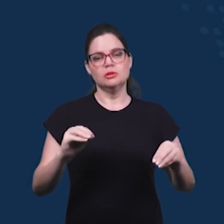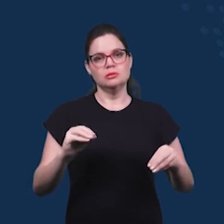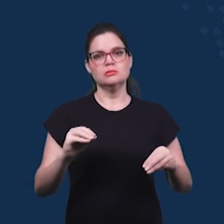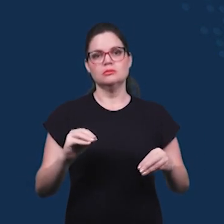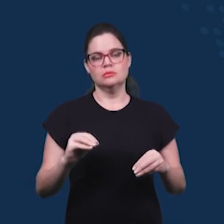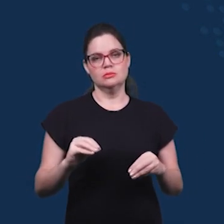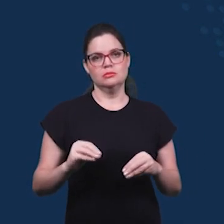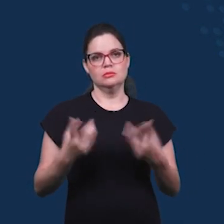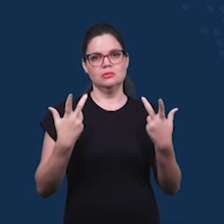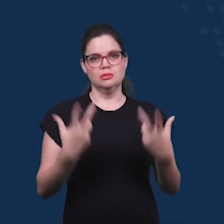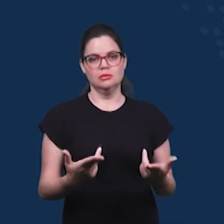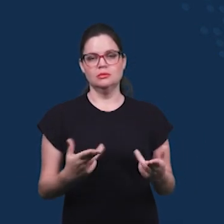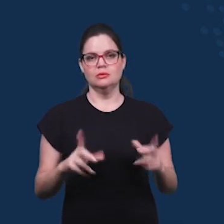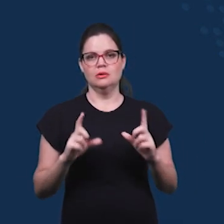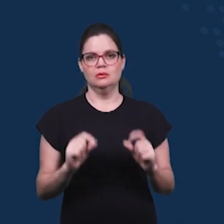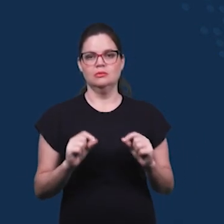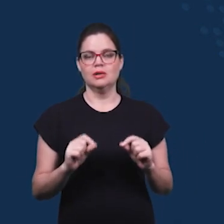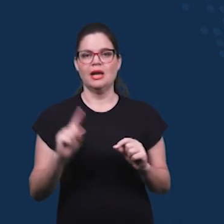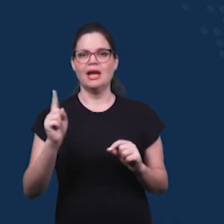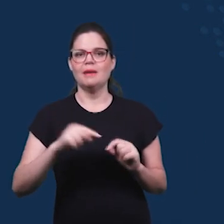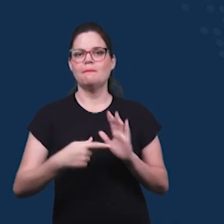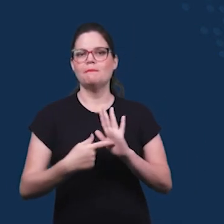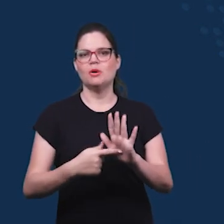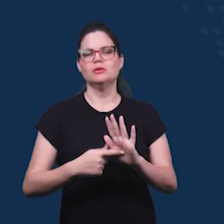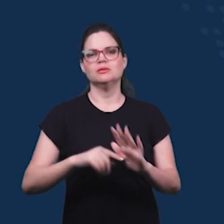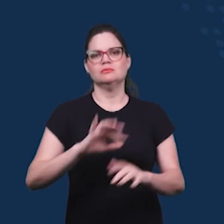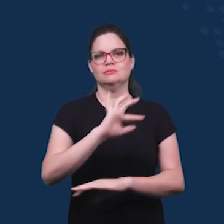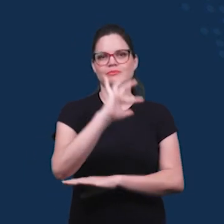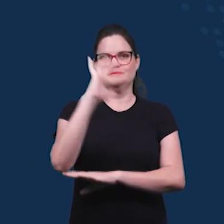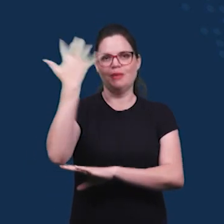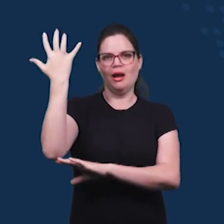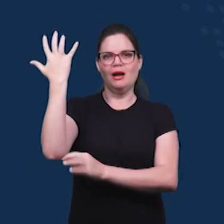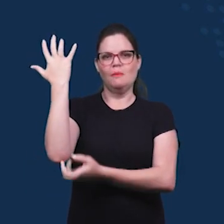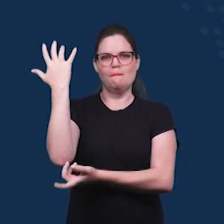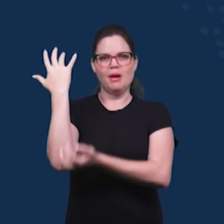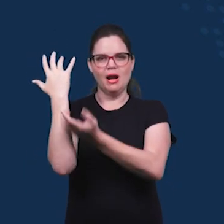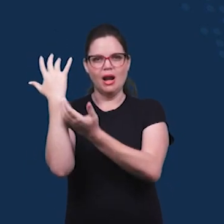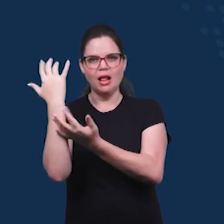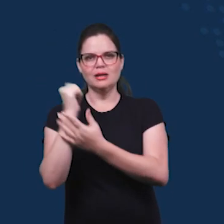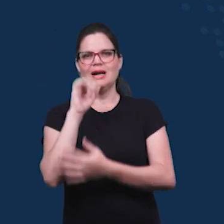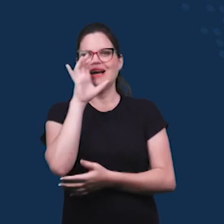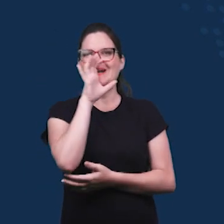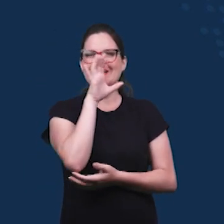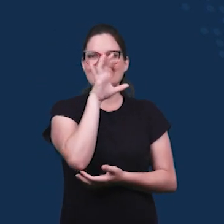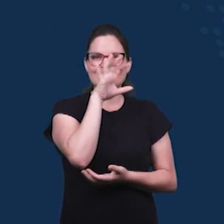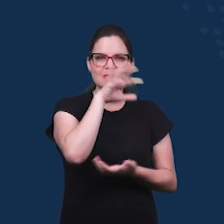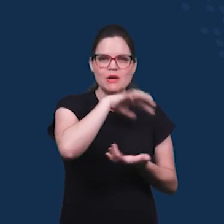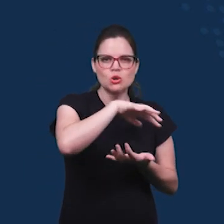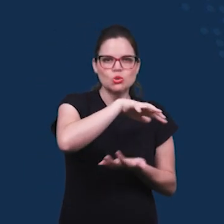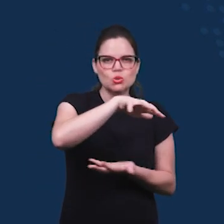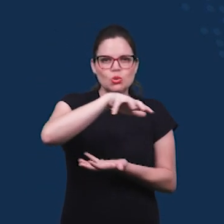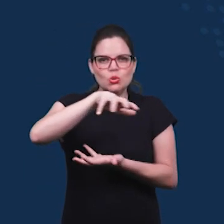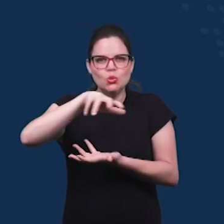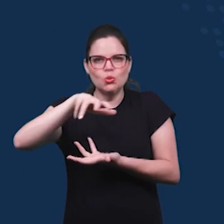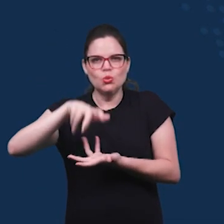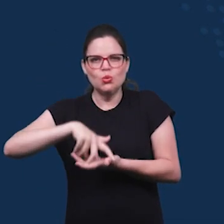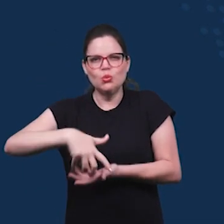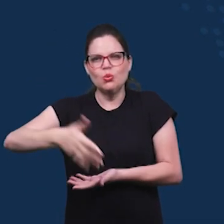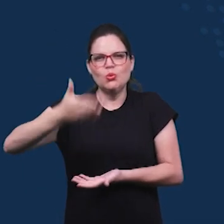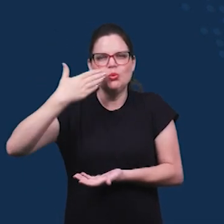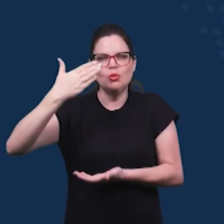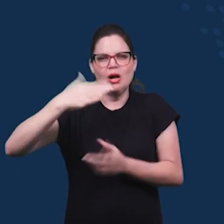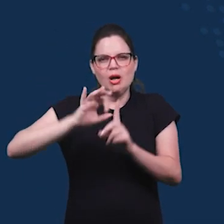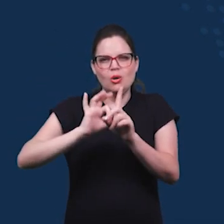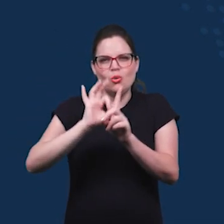como os sinais das queimadas, o desmatamento, o aquecimento global, a poluição dos oceanos. Tudo isso causa também